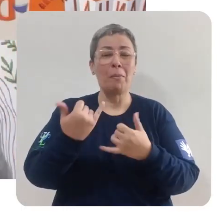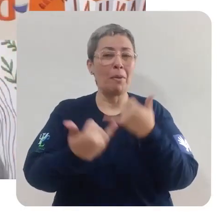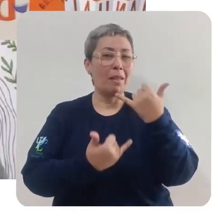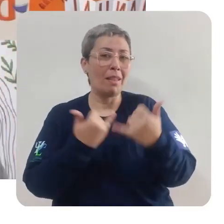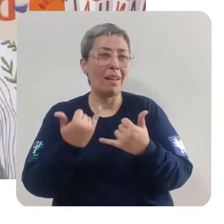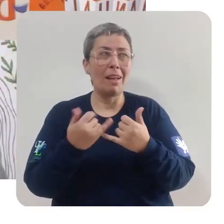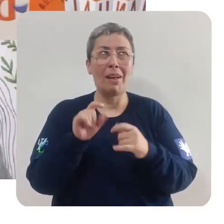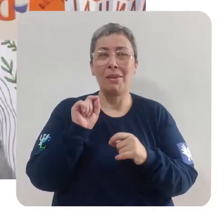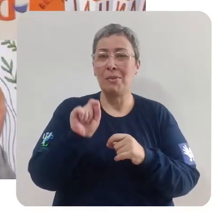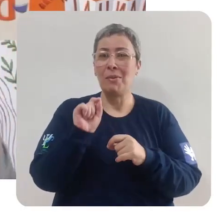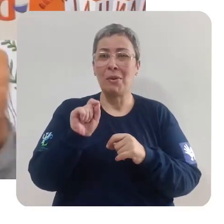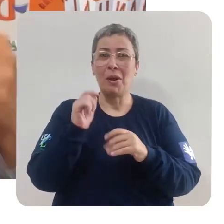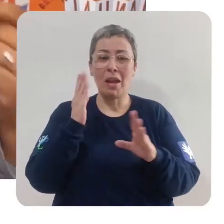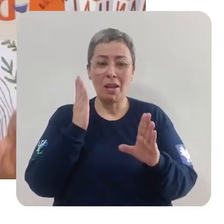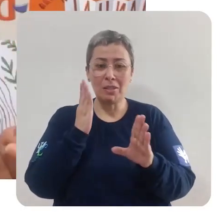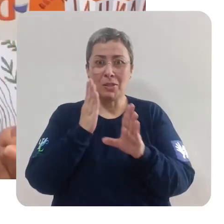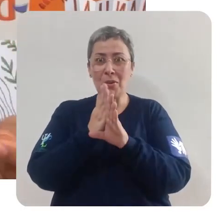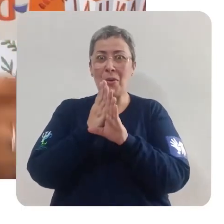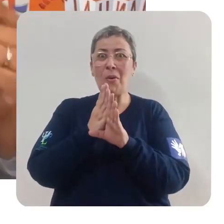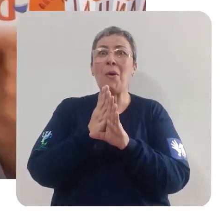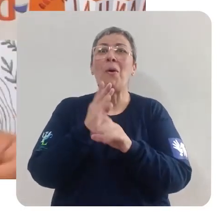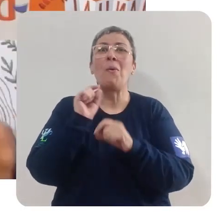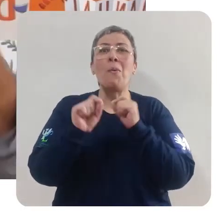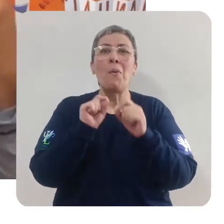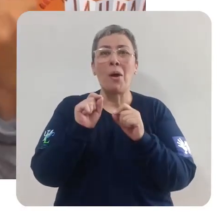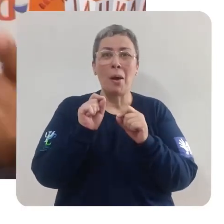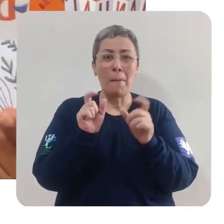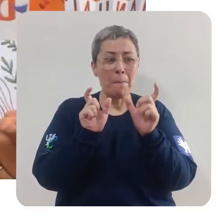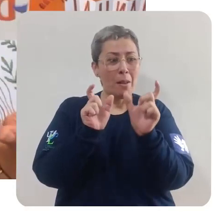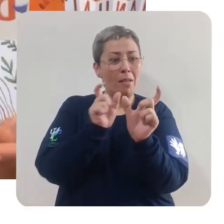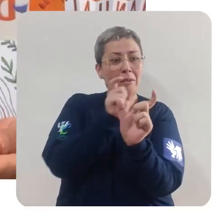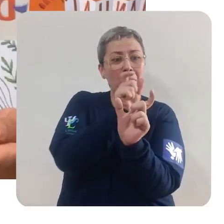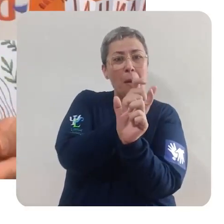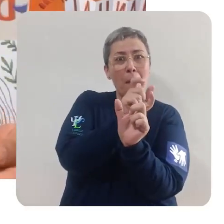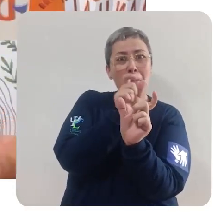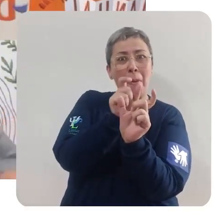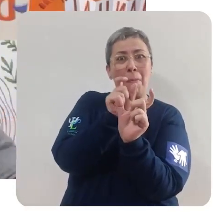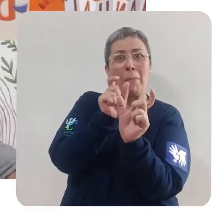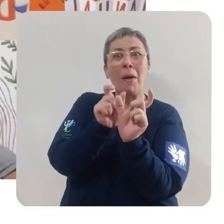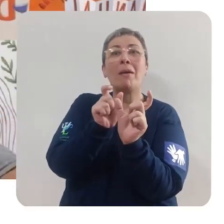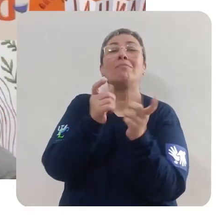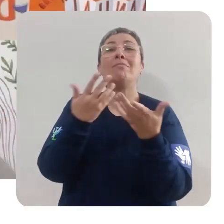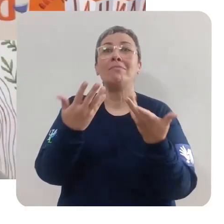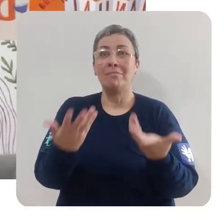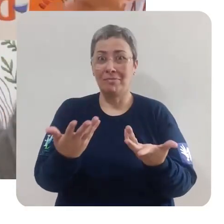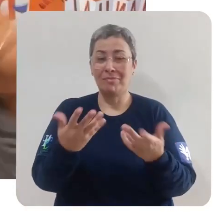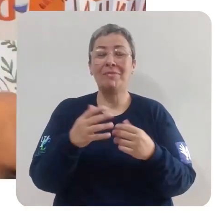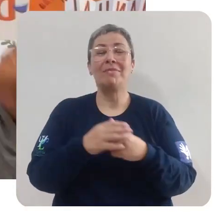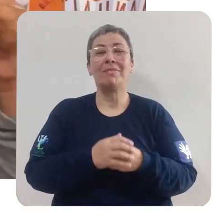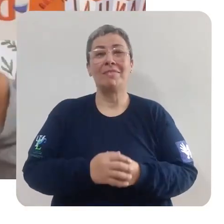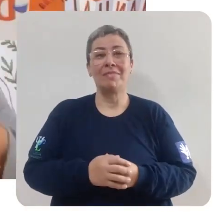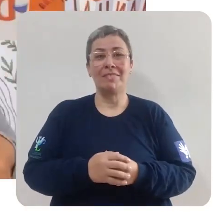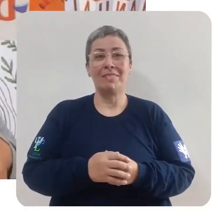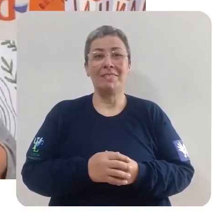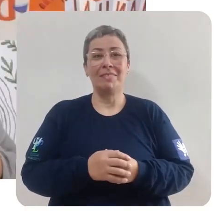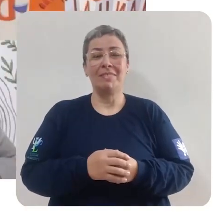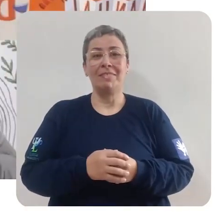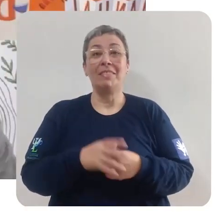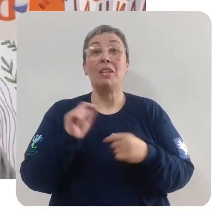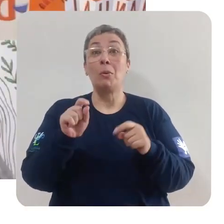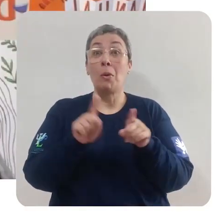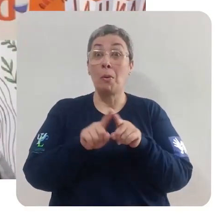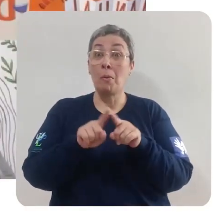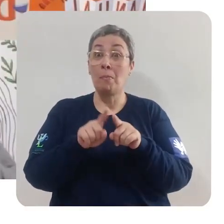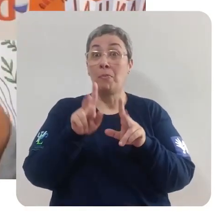de desvendar quais as palavras que tem dentro de outras palavras,